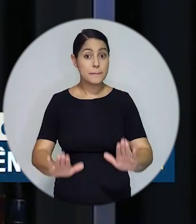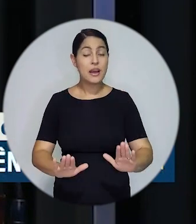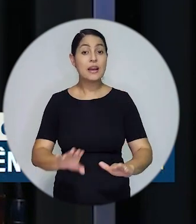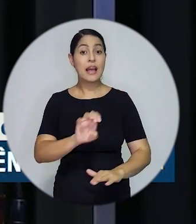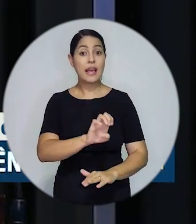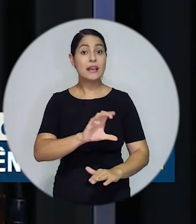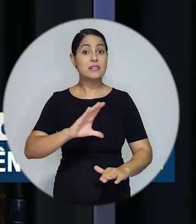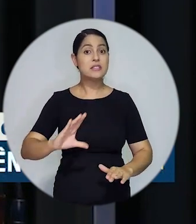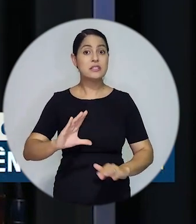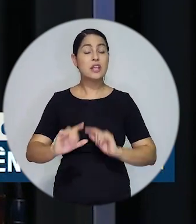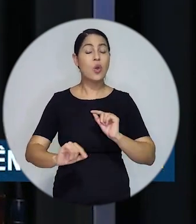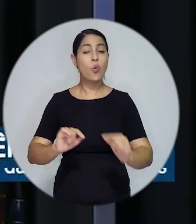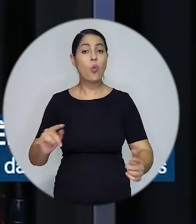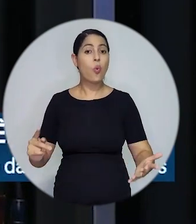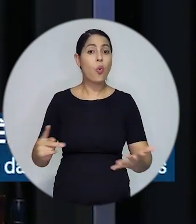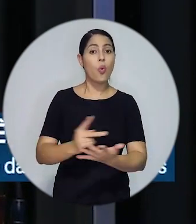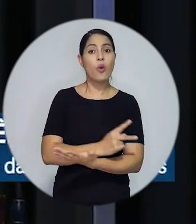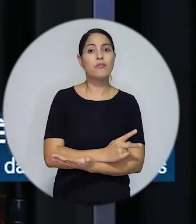a EC também